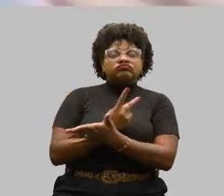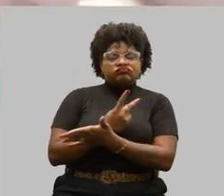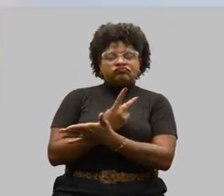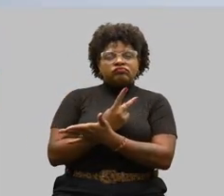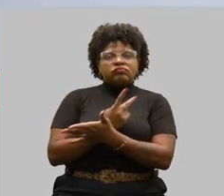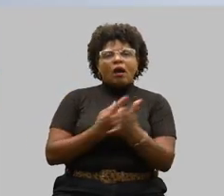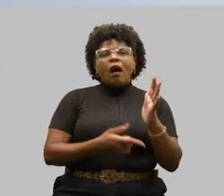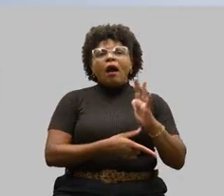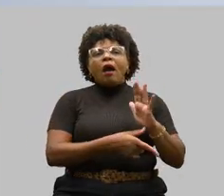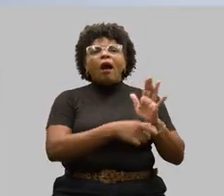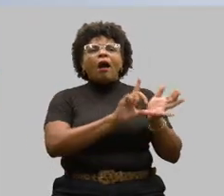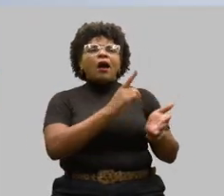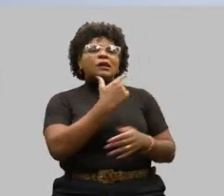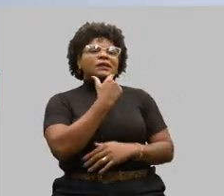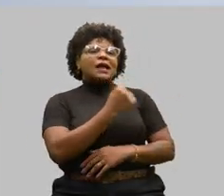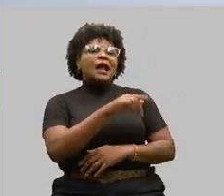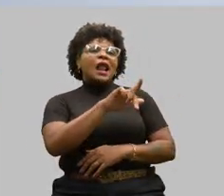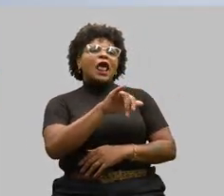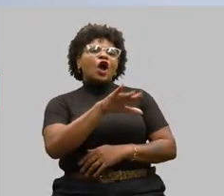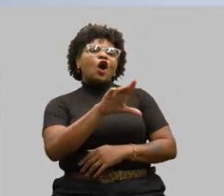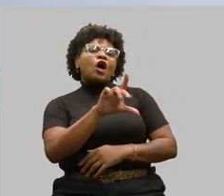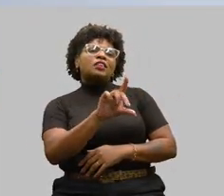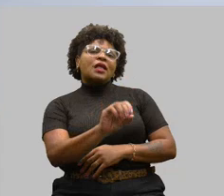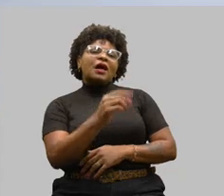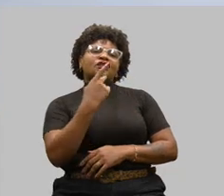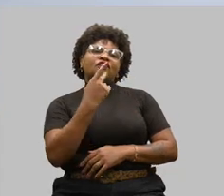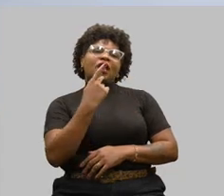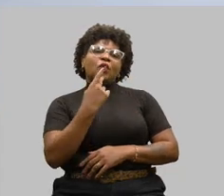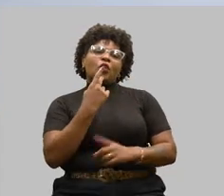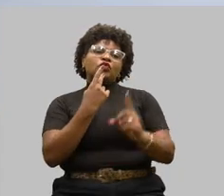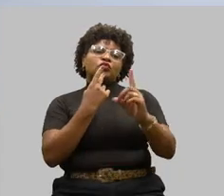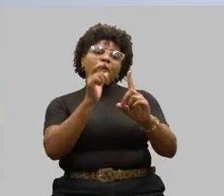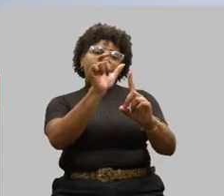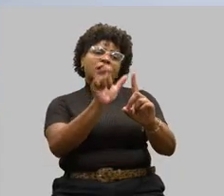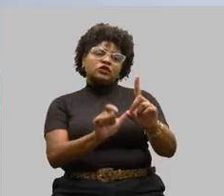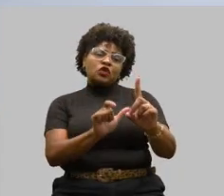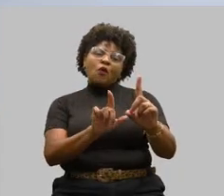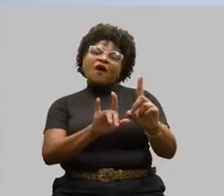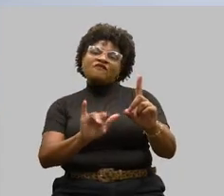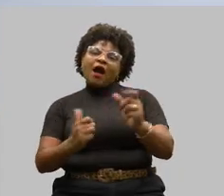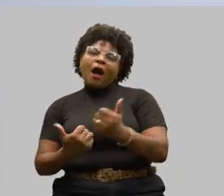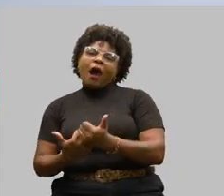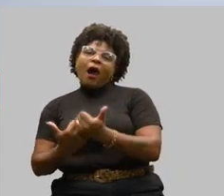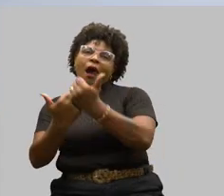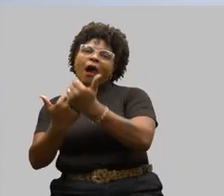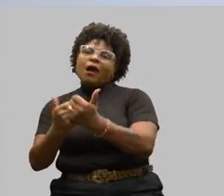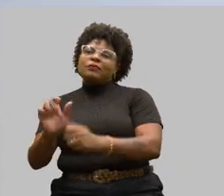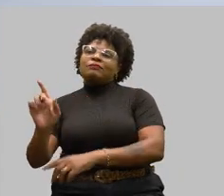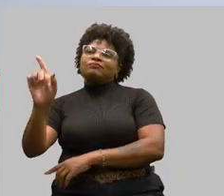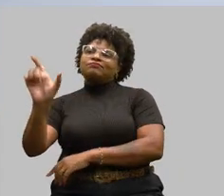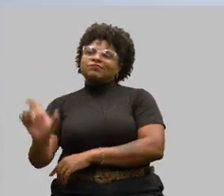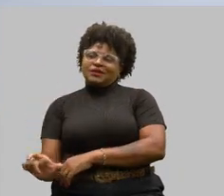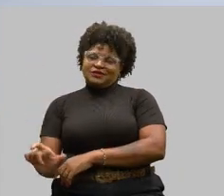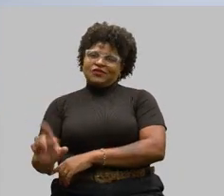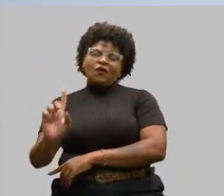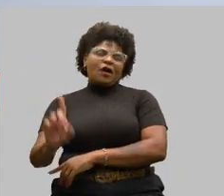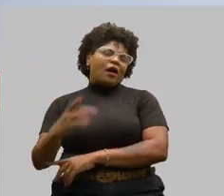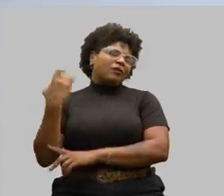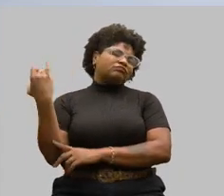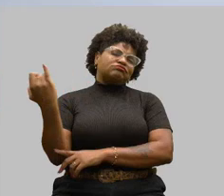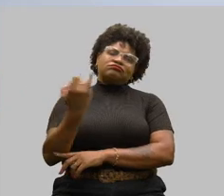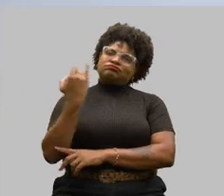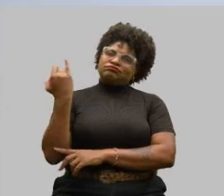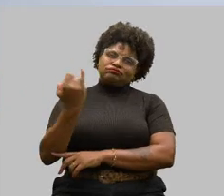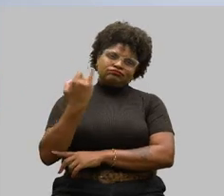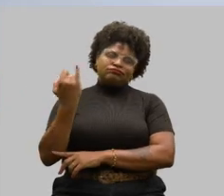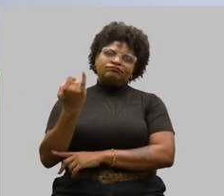apoiará a outra pessoa isso é fundamental e também gostaria de ressaltar aqui os valores